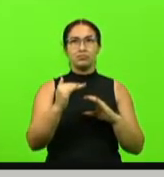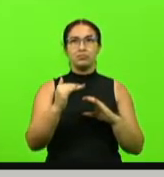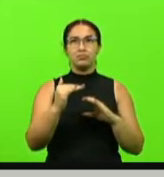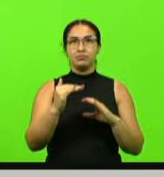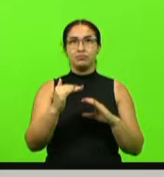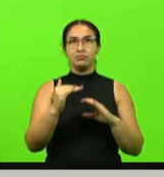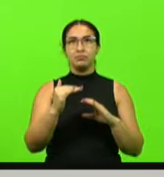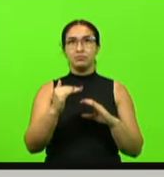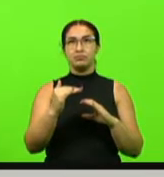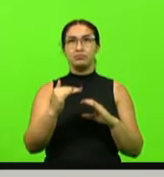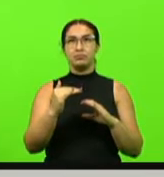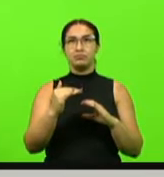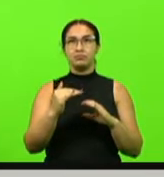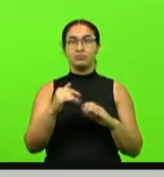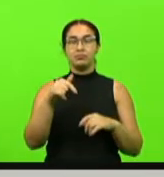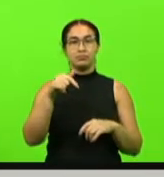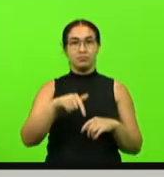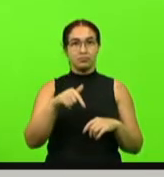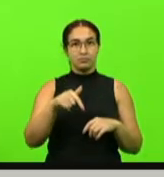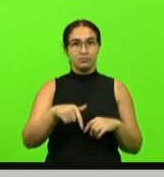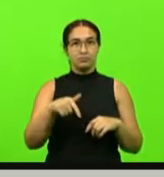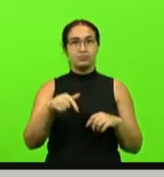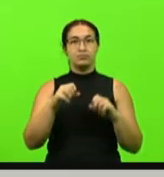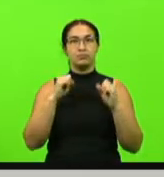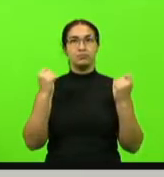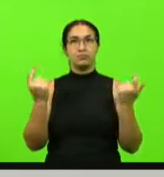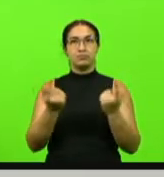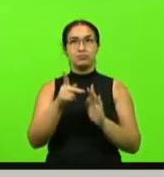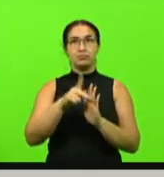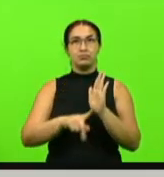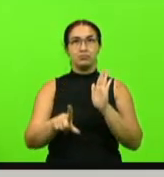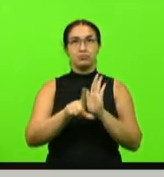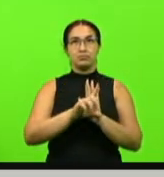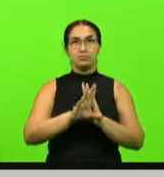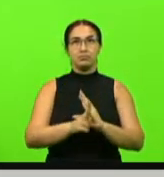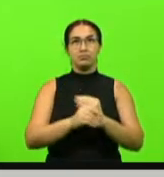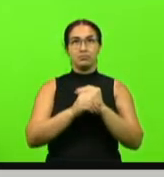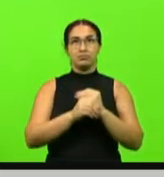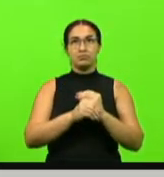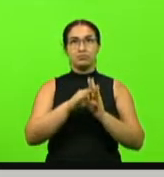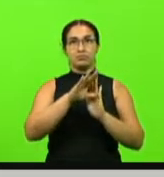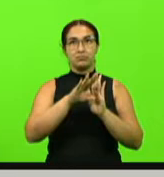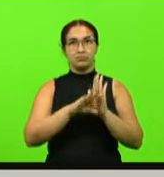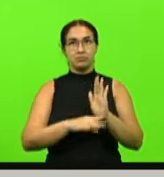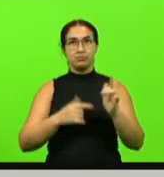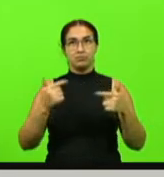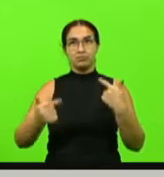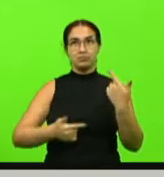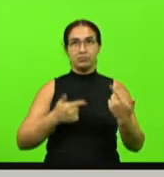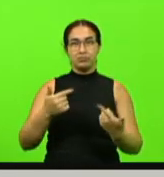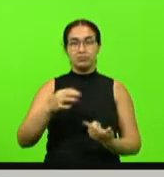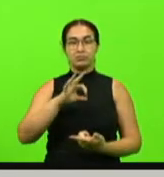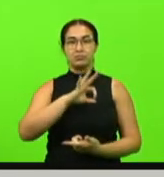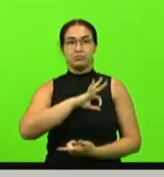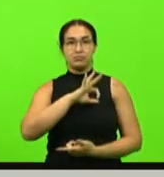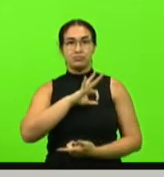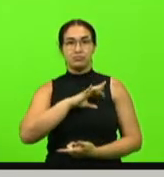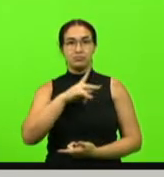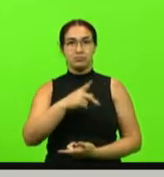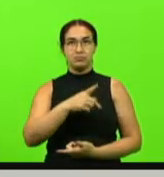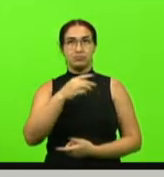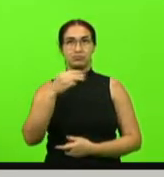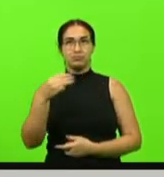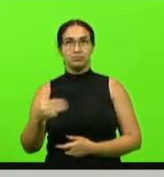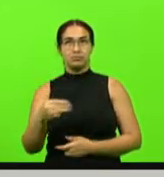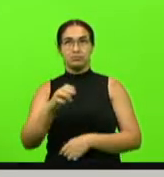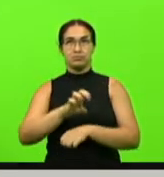ao Parlamento catarinense do projeto de lei complementar do plano de carreiras da Polícia Militar